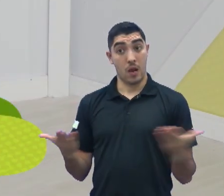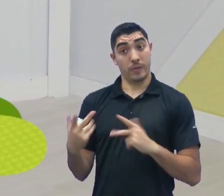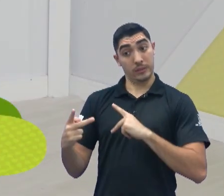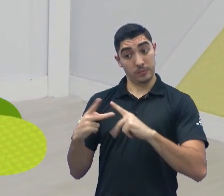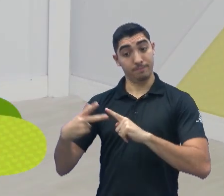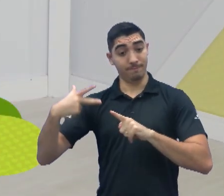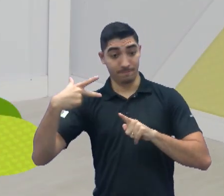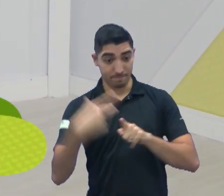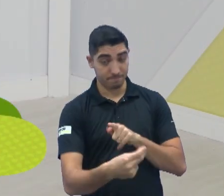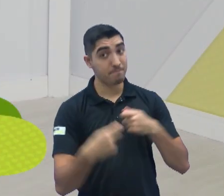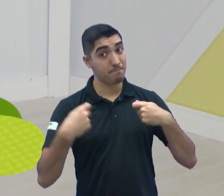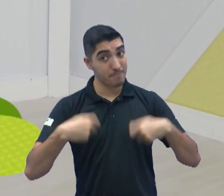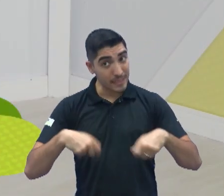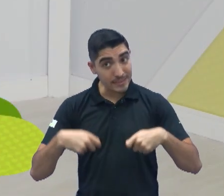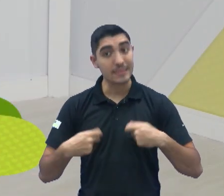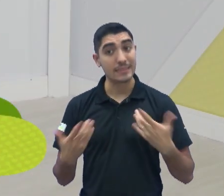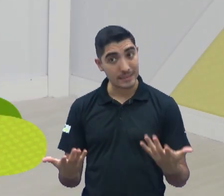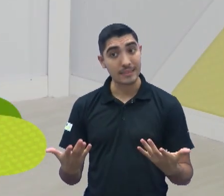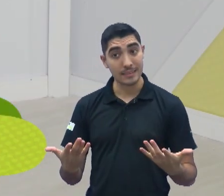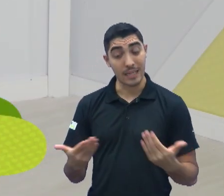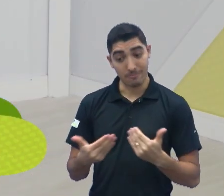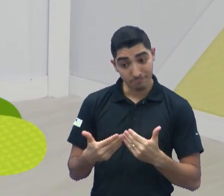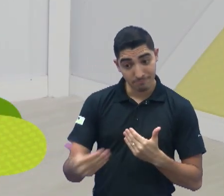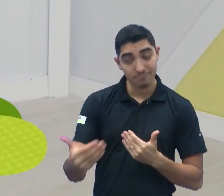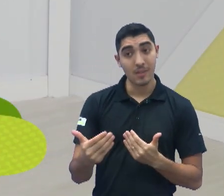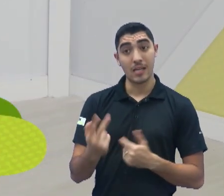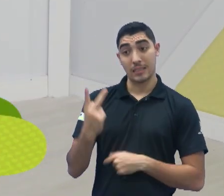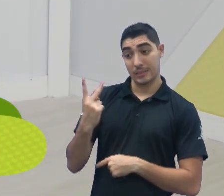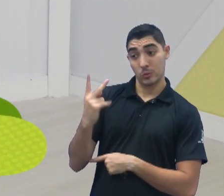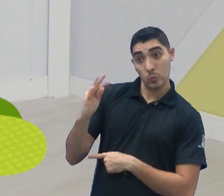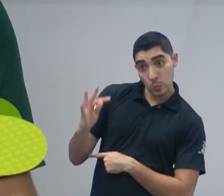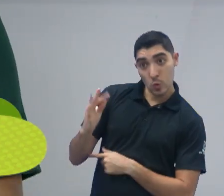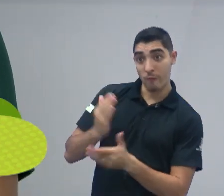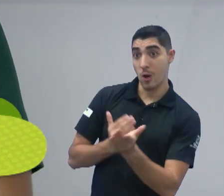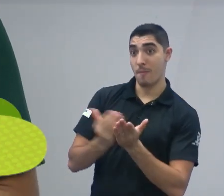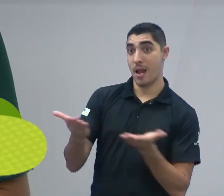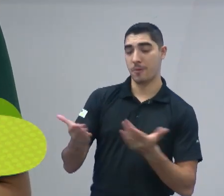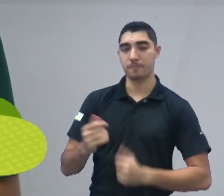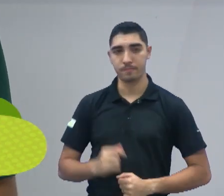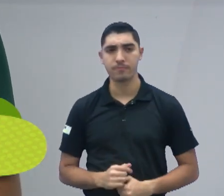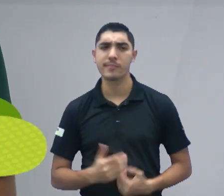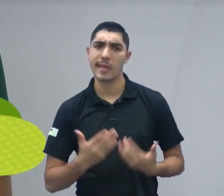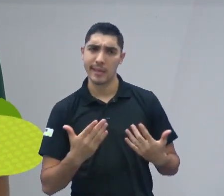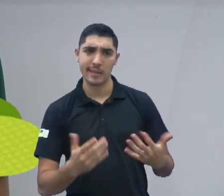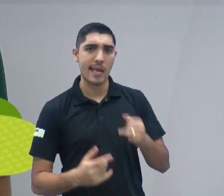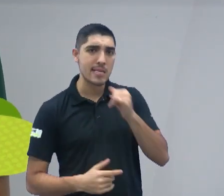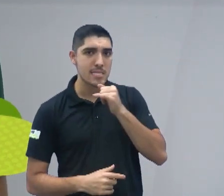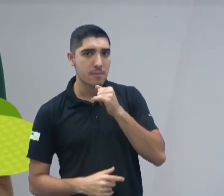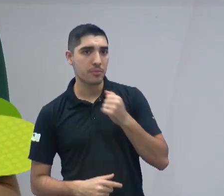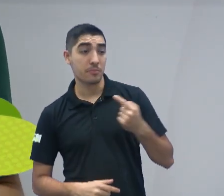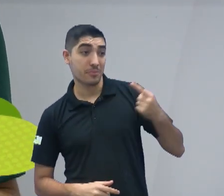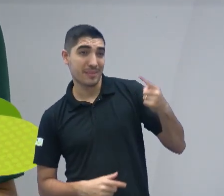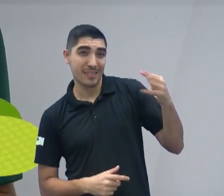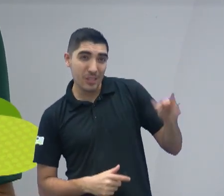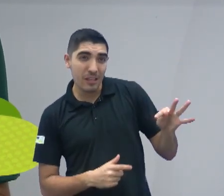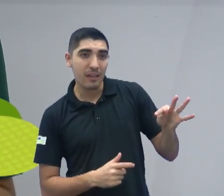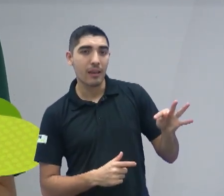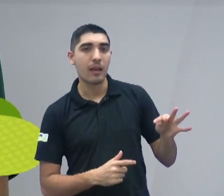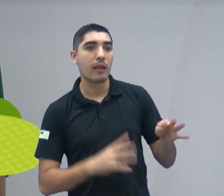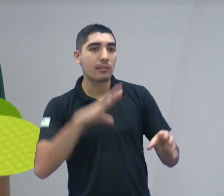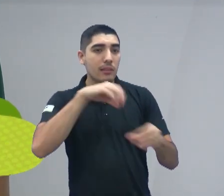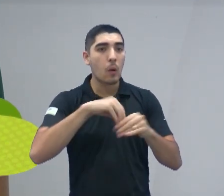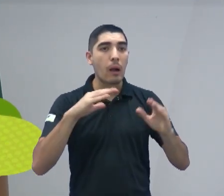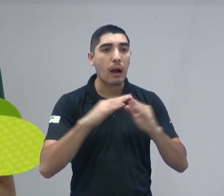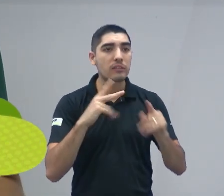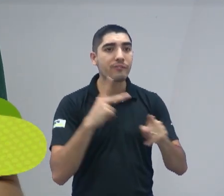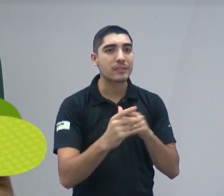realmente, vai começar o segundo turno da Superliga, João. Vieira, não pode terminar um turno inteiro de Superliga sem vencer em casa, né? Tá na hora